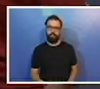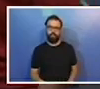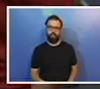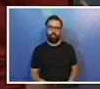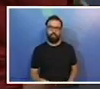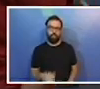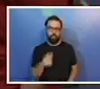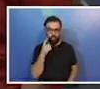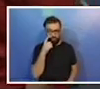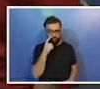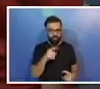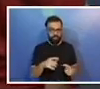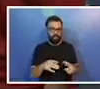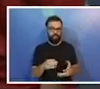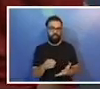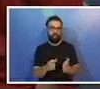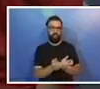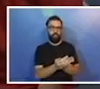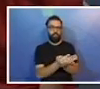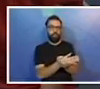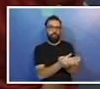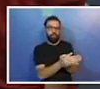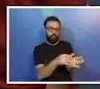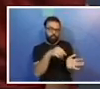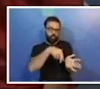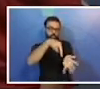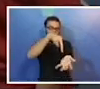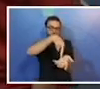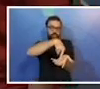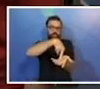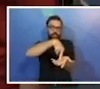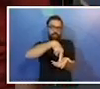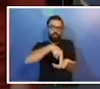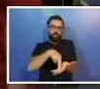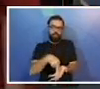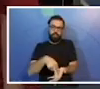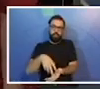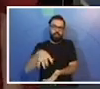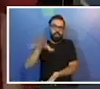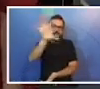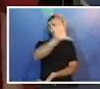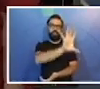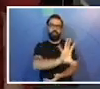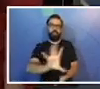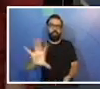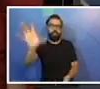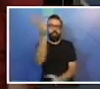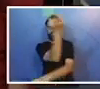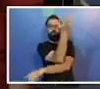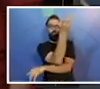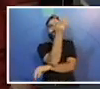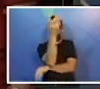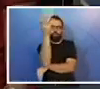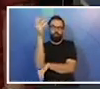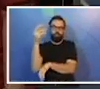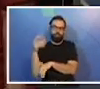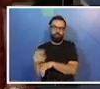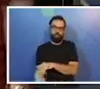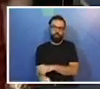Percebe que tem um barquinho aqui com uma pessoa? Essa área onde tem essas árvores, olha, elas